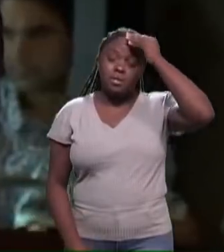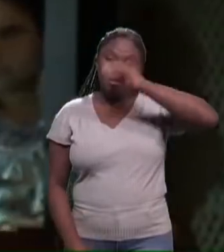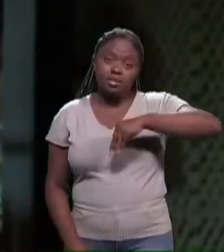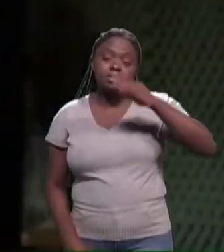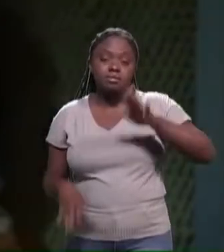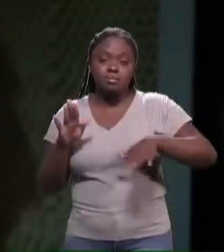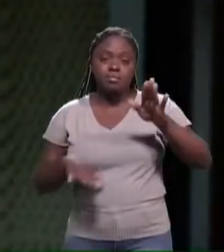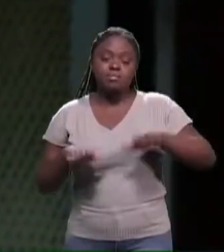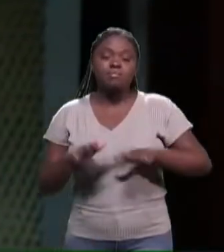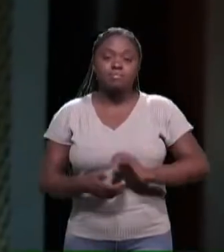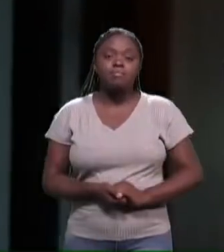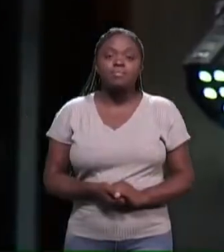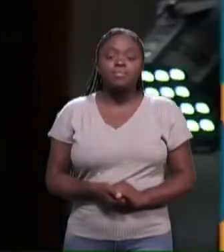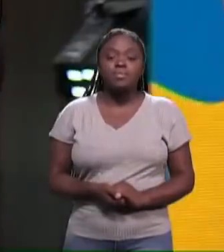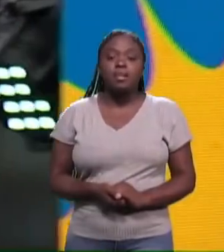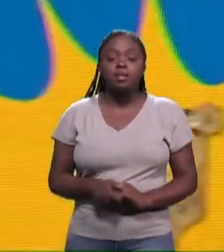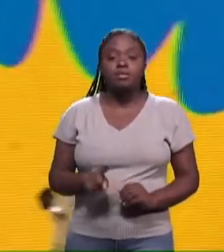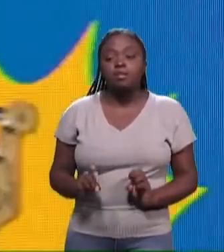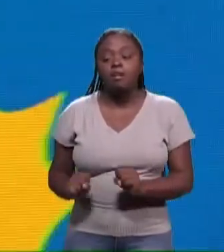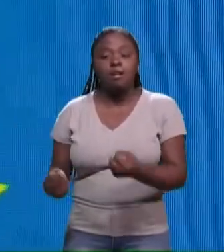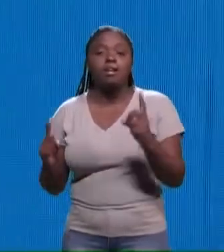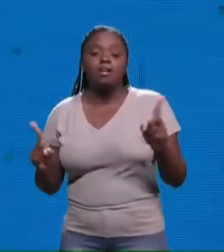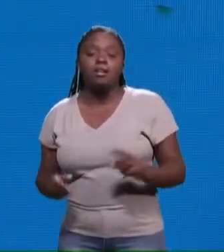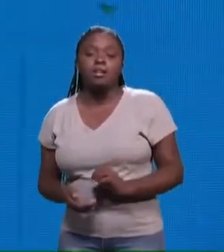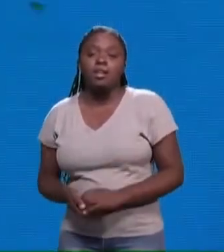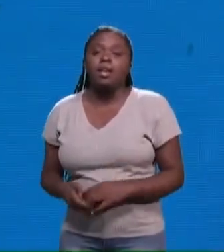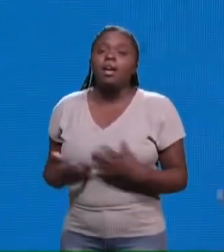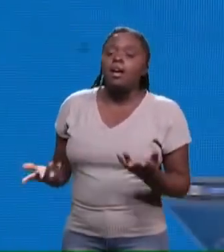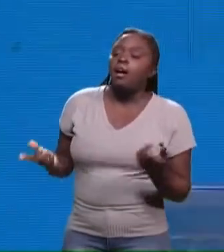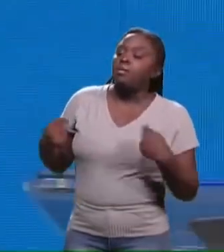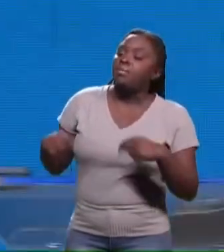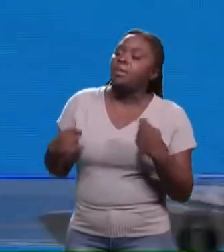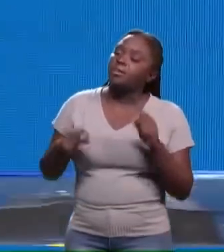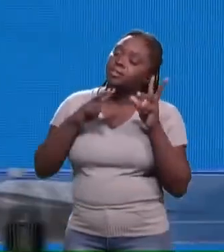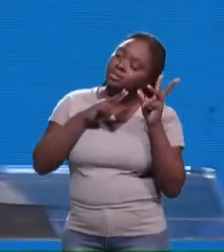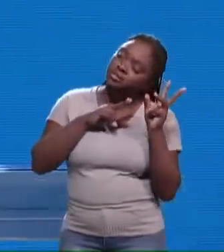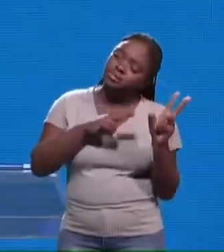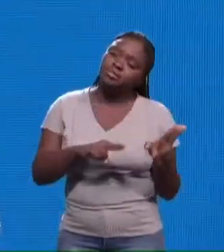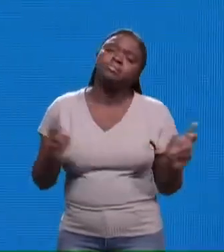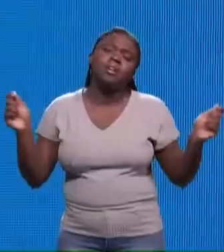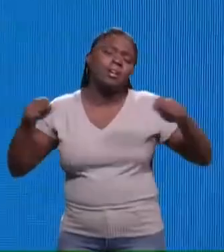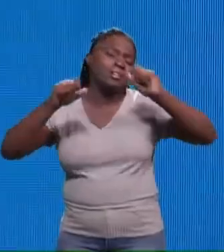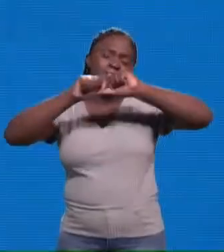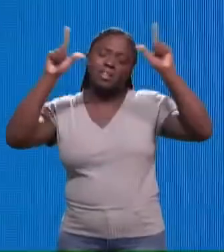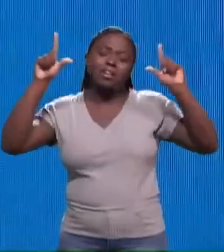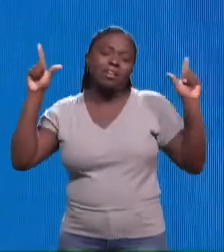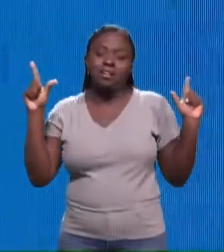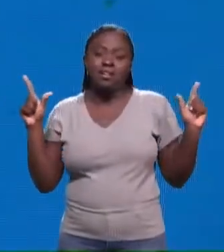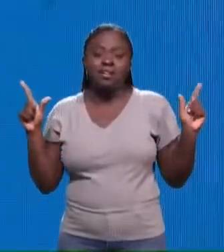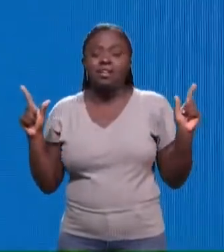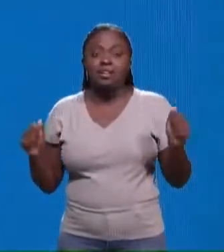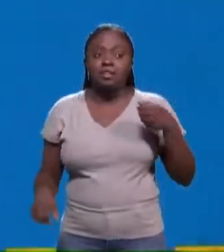vezes. Quem sabe você não resiste. Não, eu tenho que dormir. A gente pode ficar acordado.